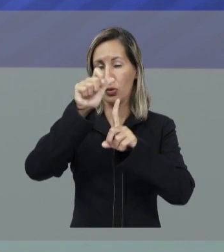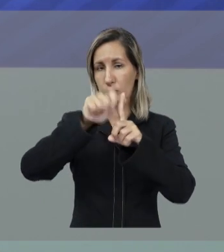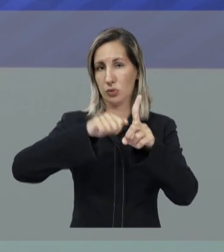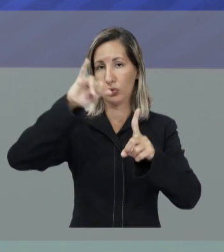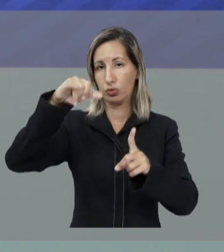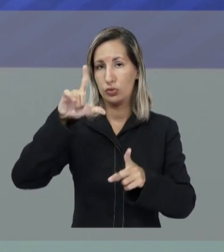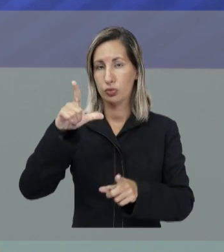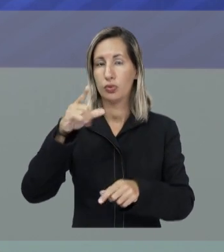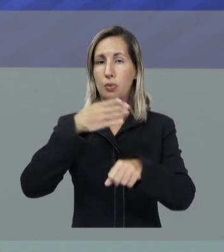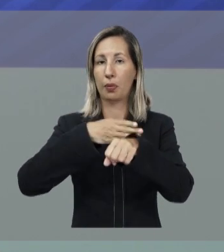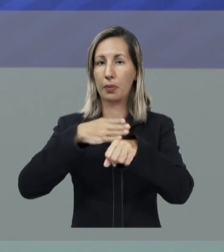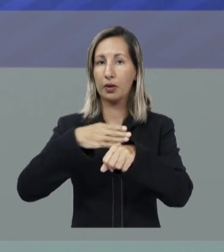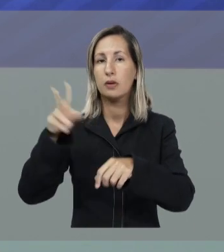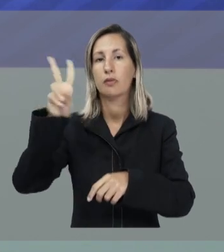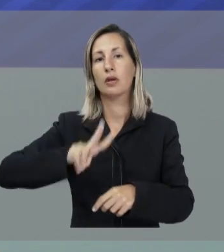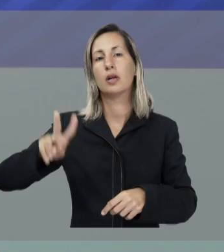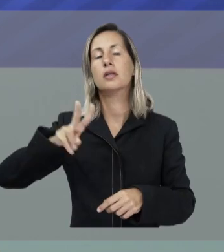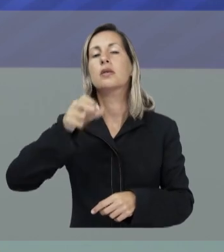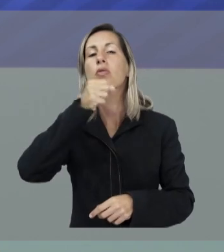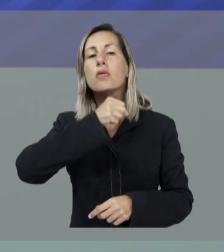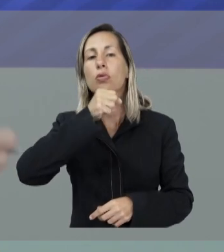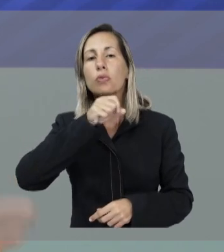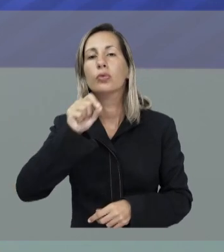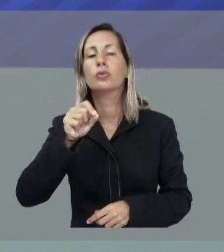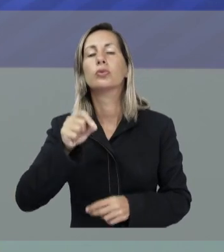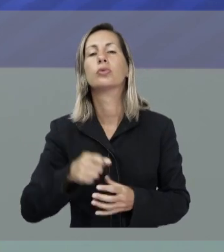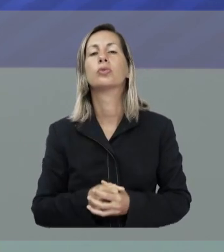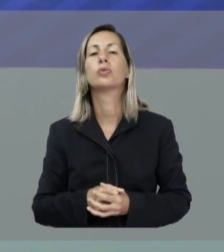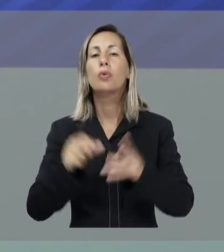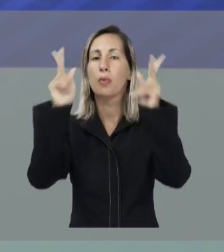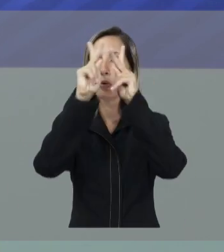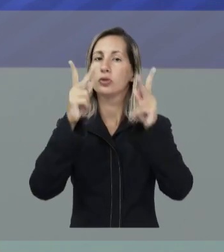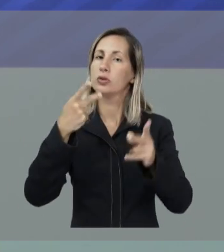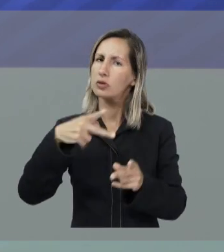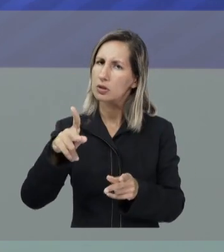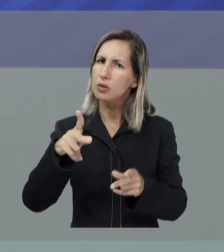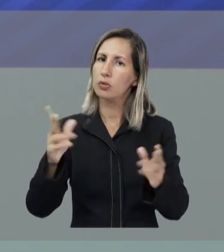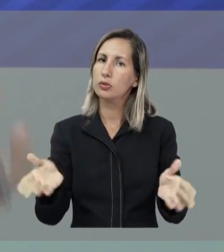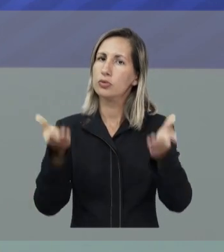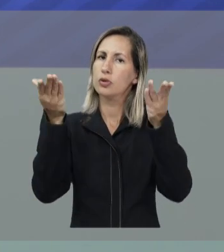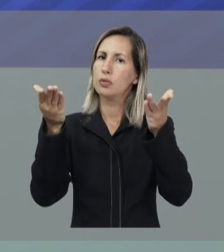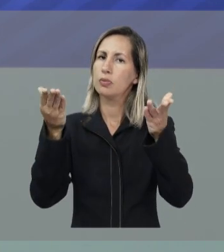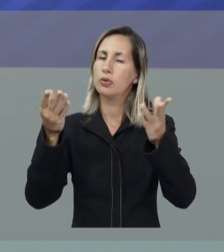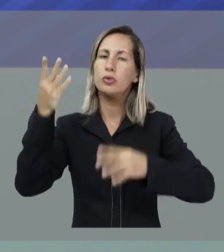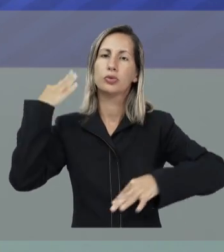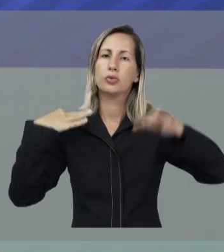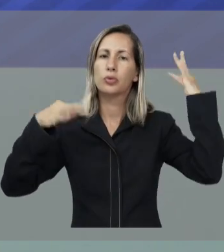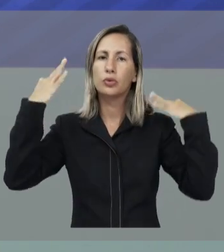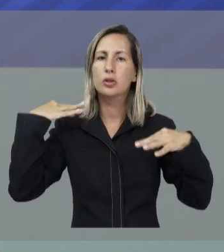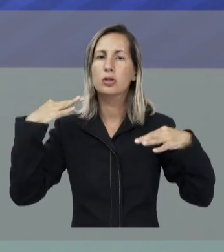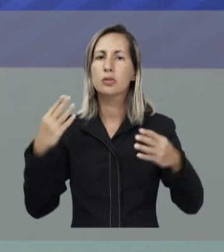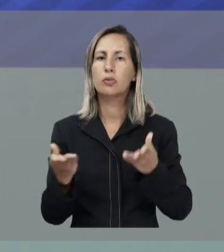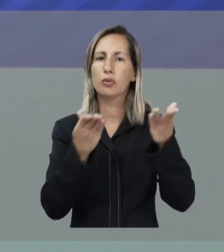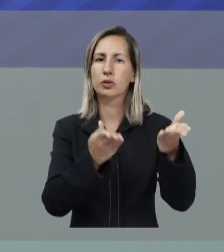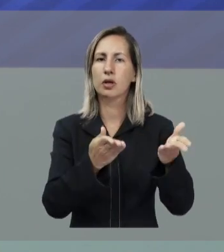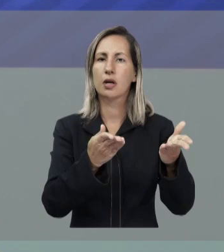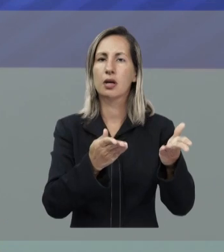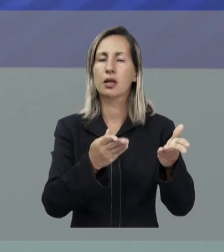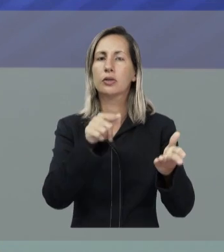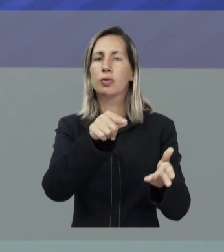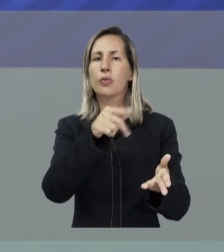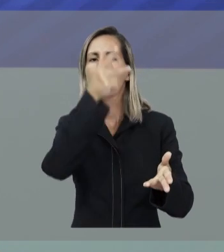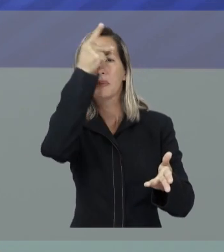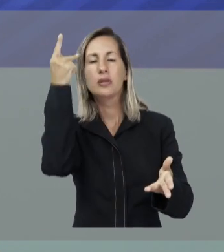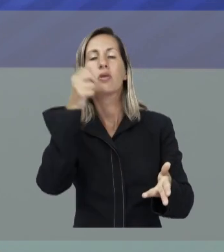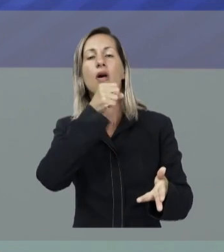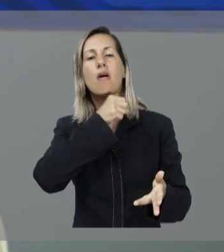mês dedicado à campanha de valorização ao idoso, e tem um projeto seu que estimula o turismo voltado à terceira idade. O que é que propõe